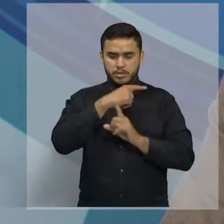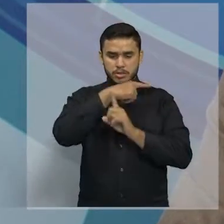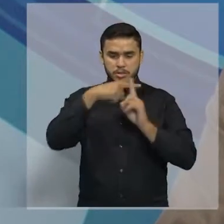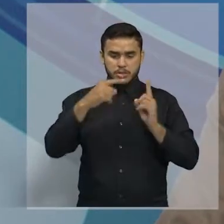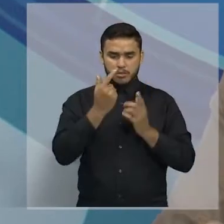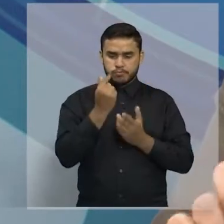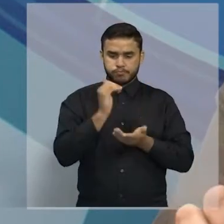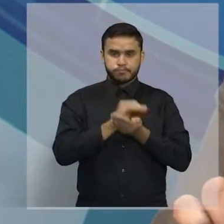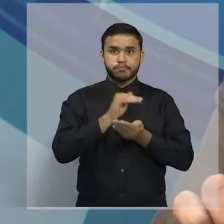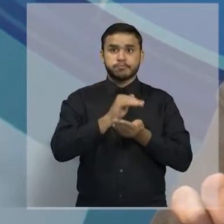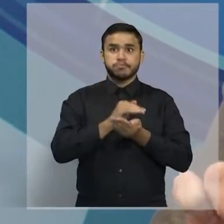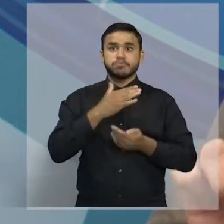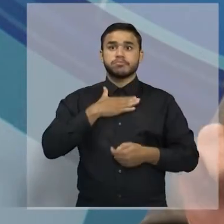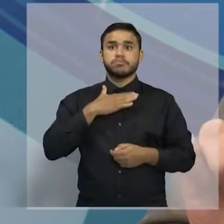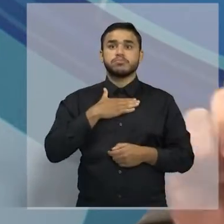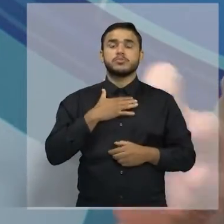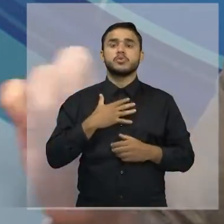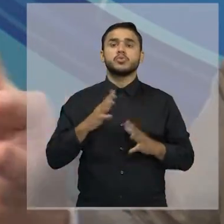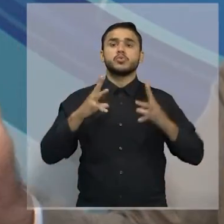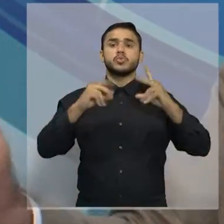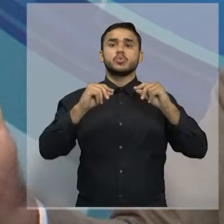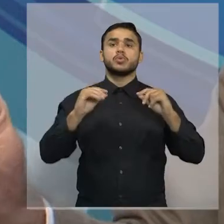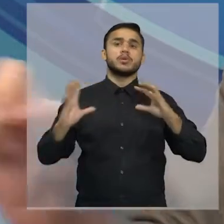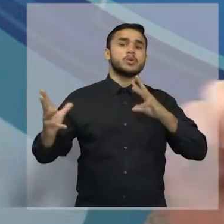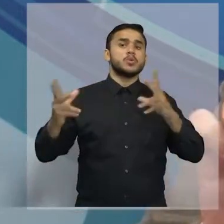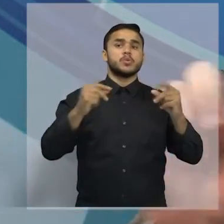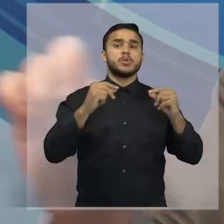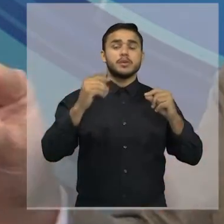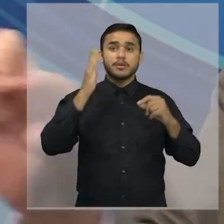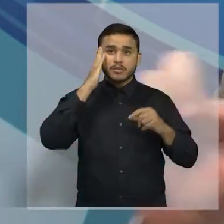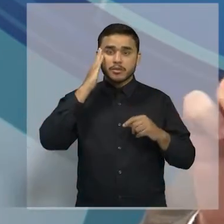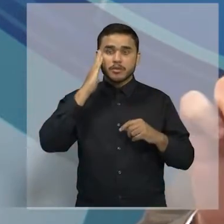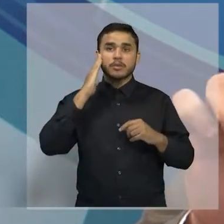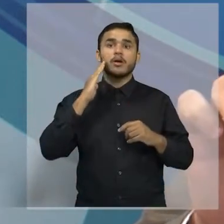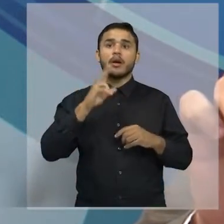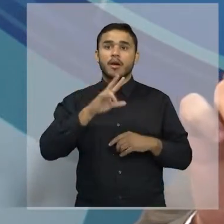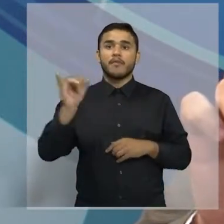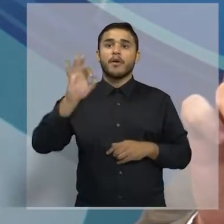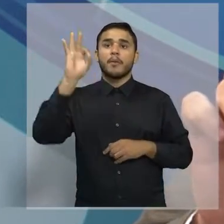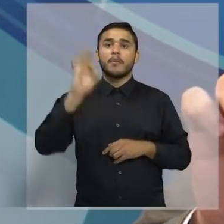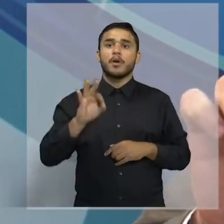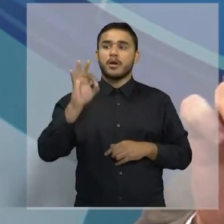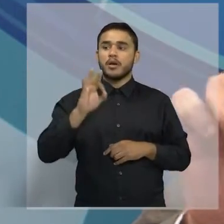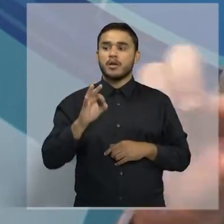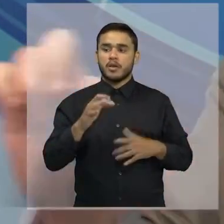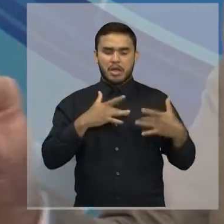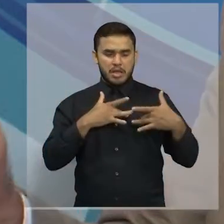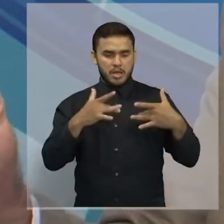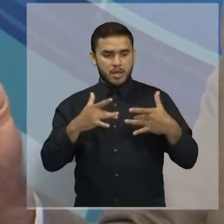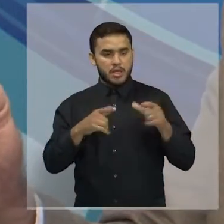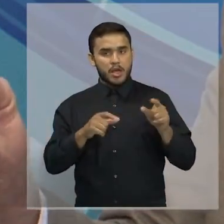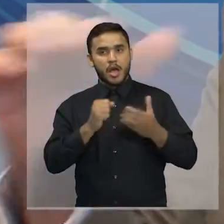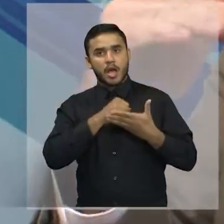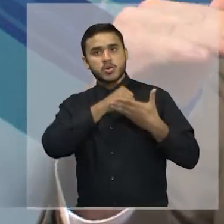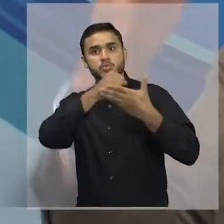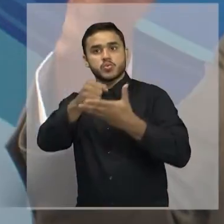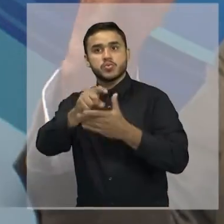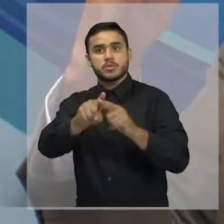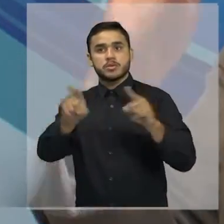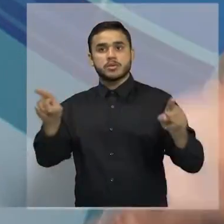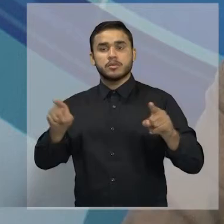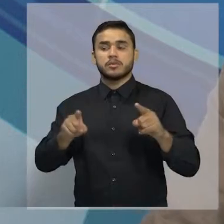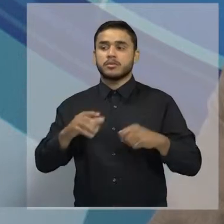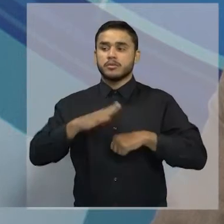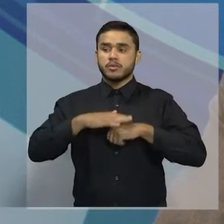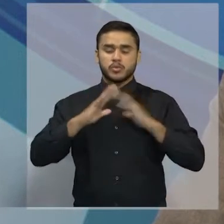seja, ele está estreitando o pilar de solidariedade. E dali para